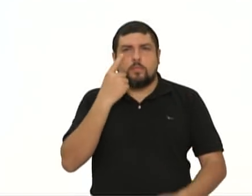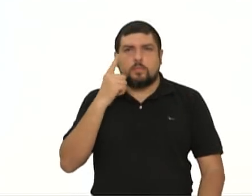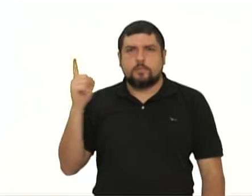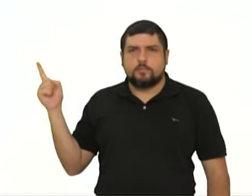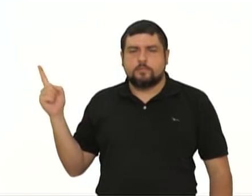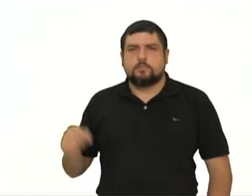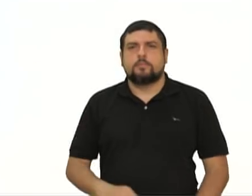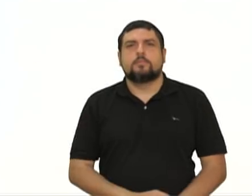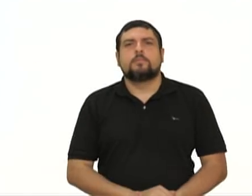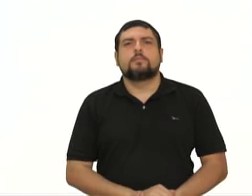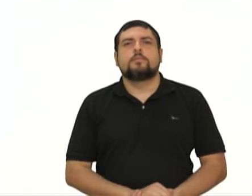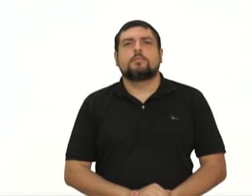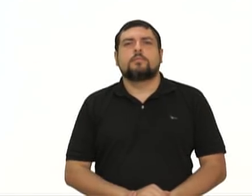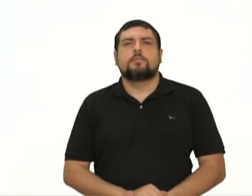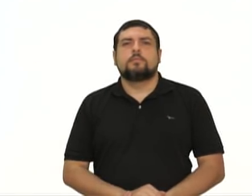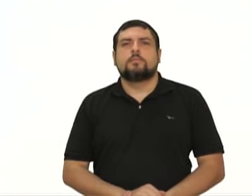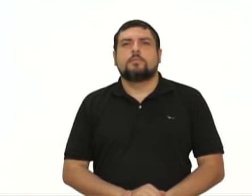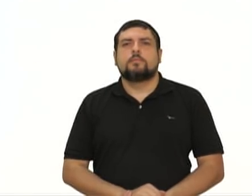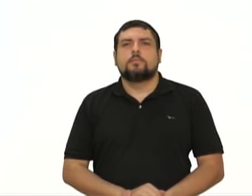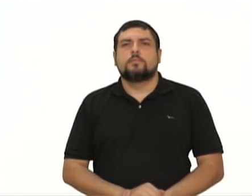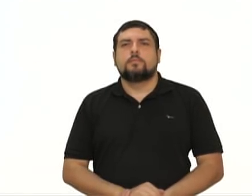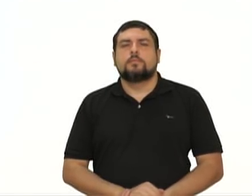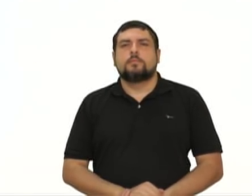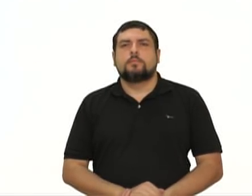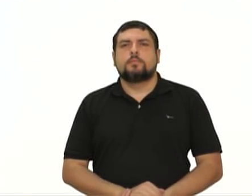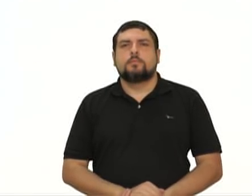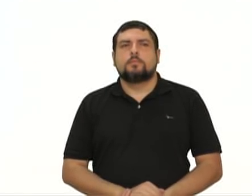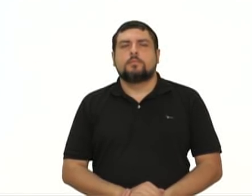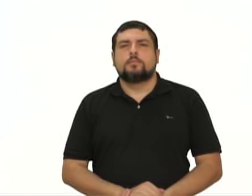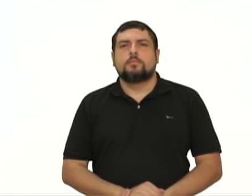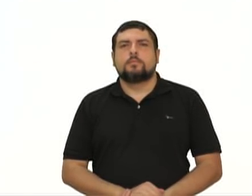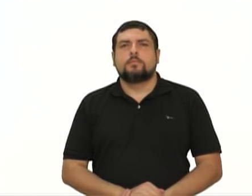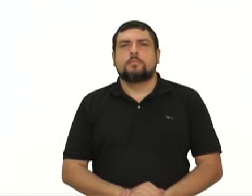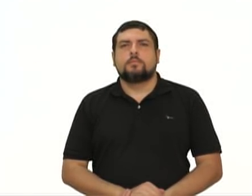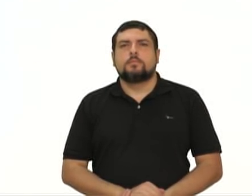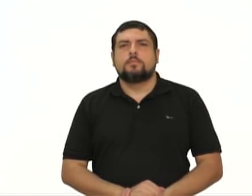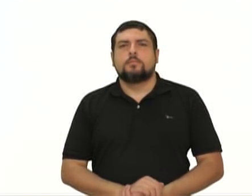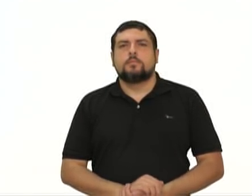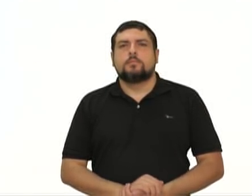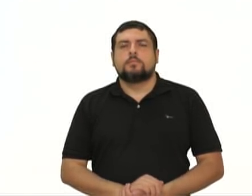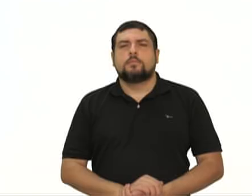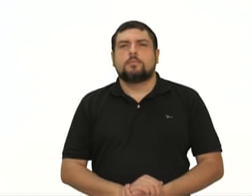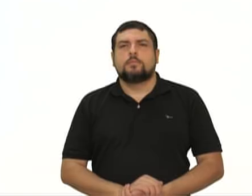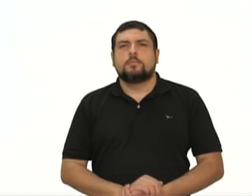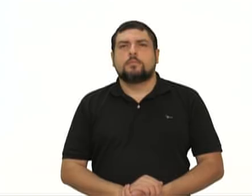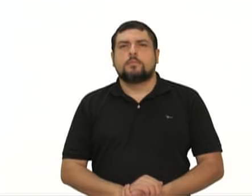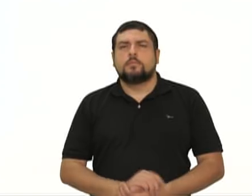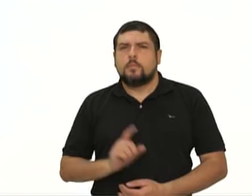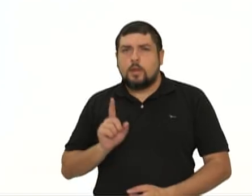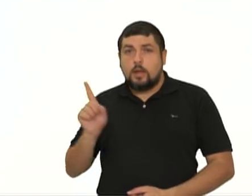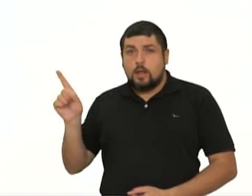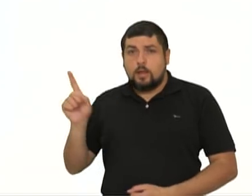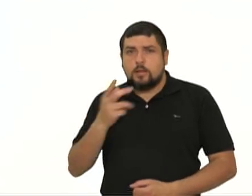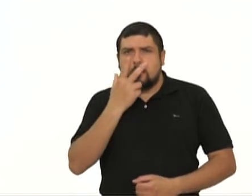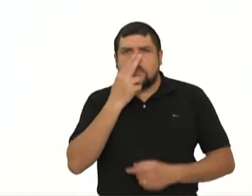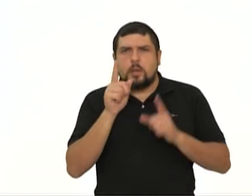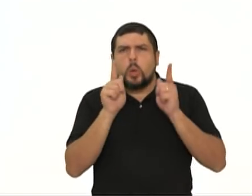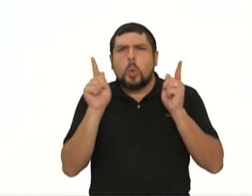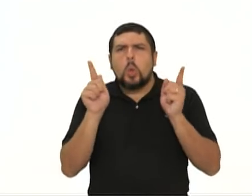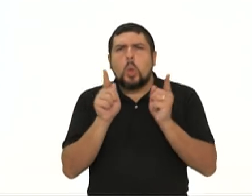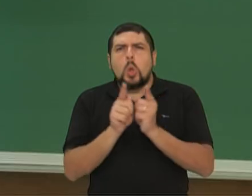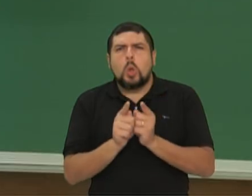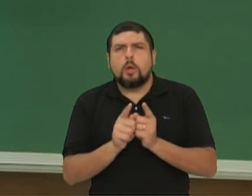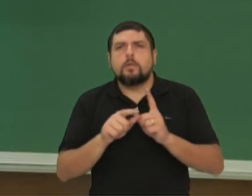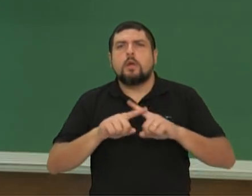ponto -1, bem pequenininho aqui na tela, mas esse primeiro ponto é